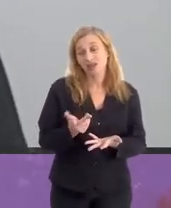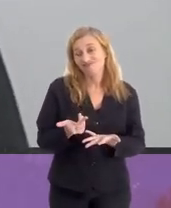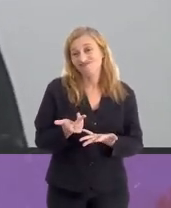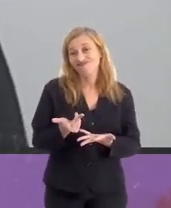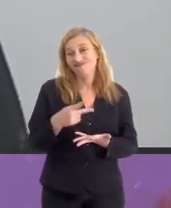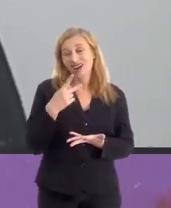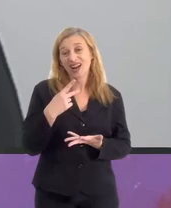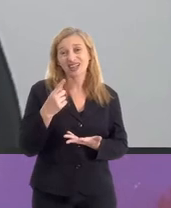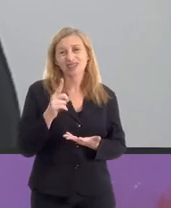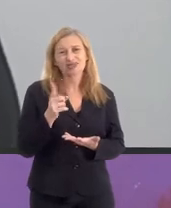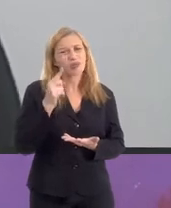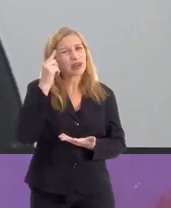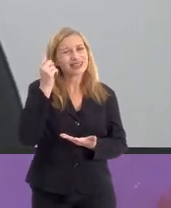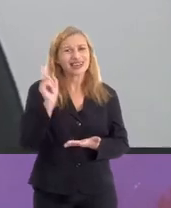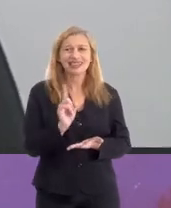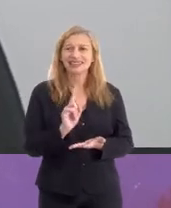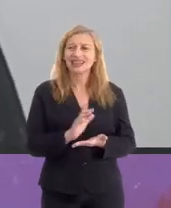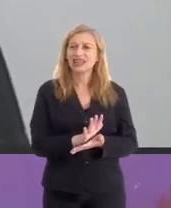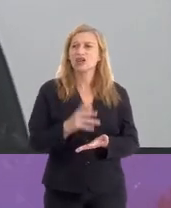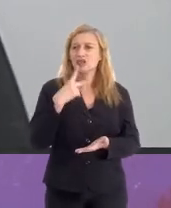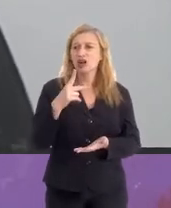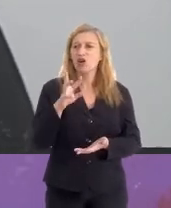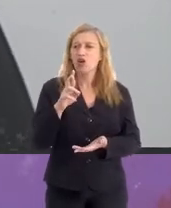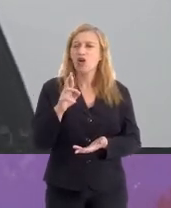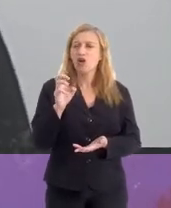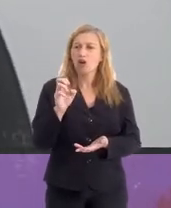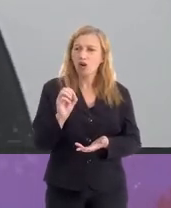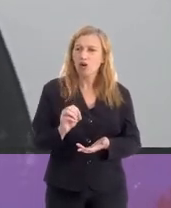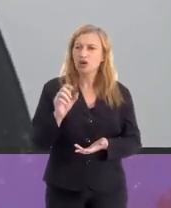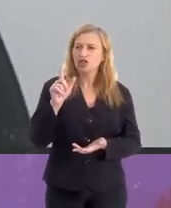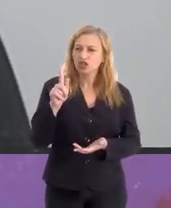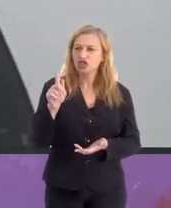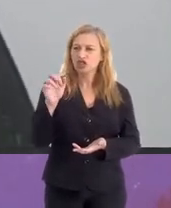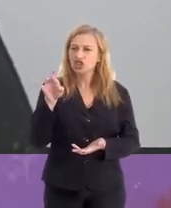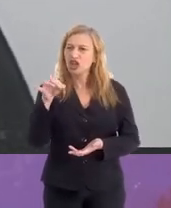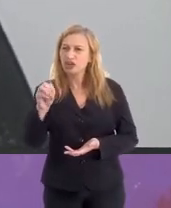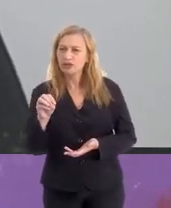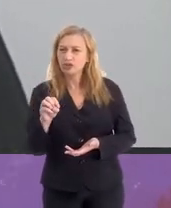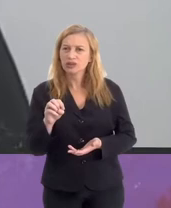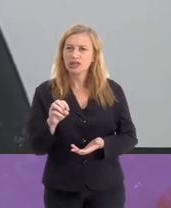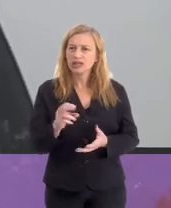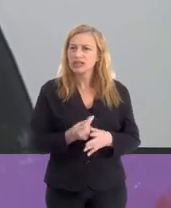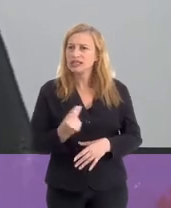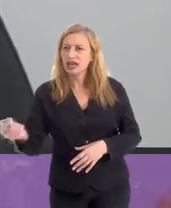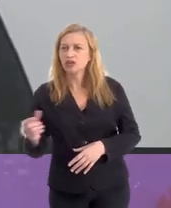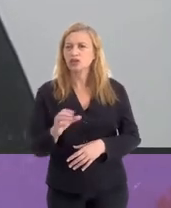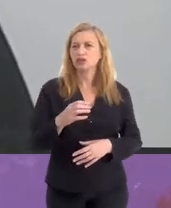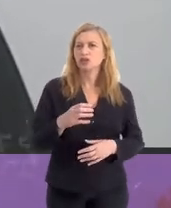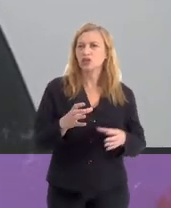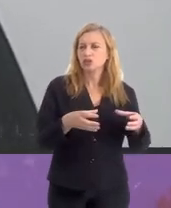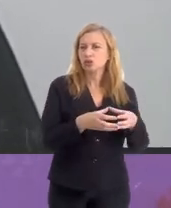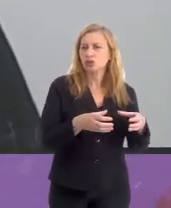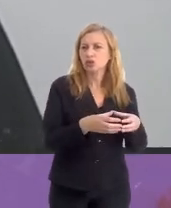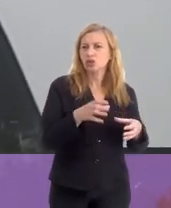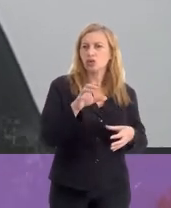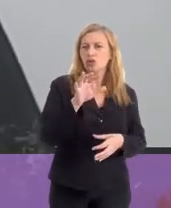intempestivas pouco pensadas eu sempre por exemplo Rogério Ceni Rogério Ceni largou a Fortaleza duas